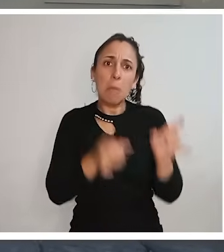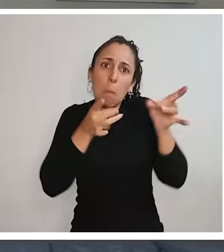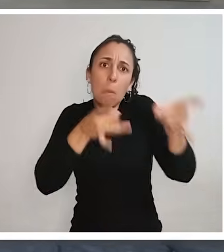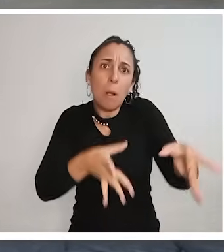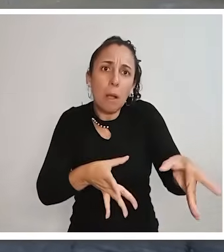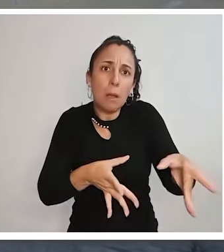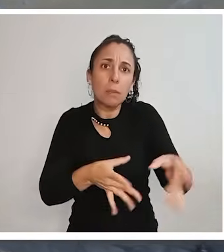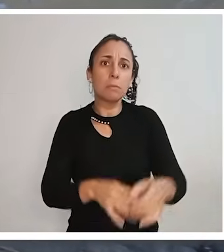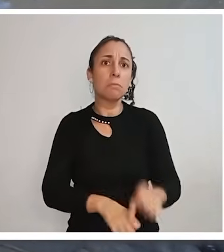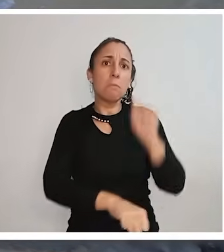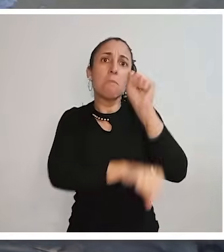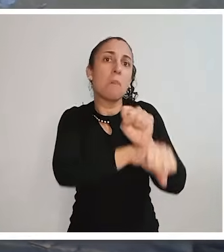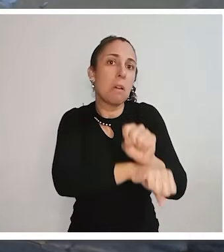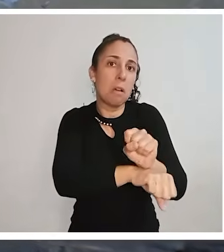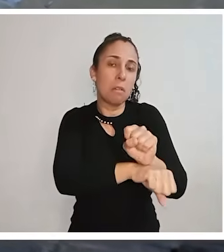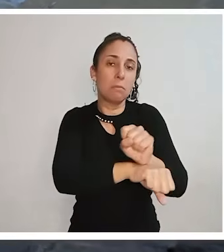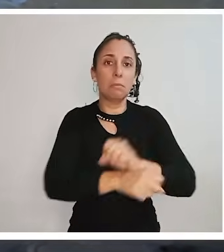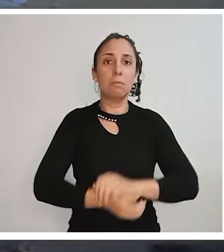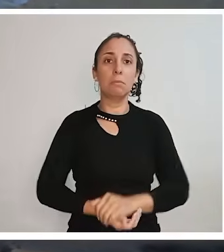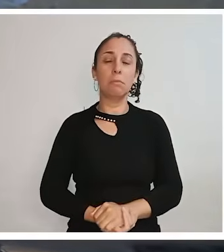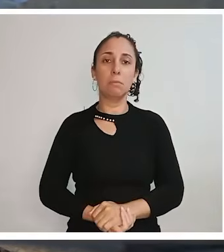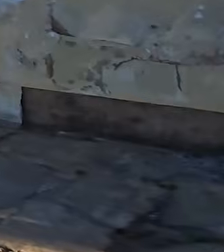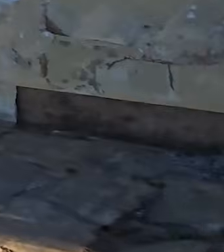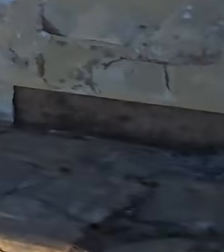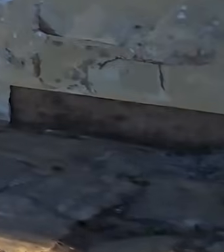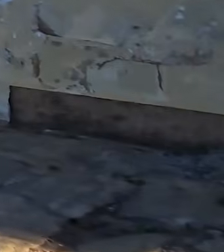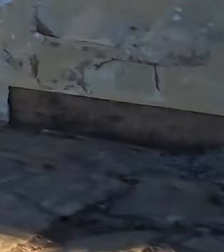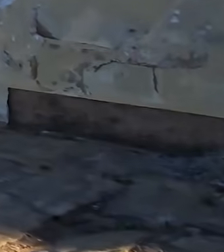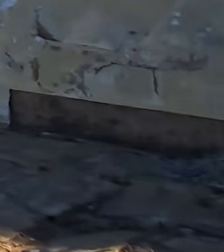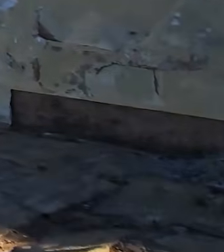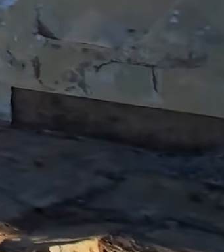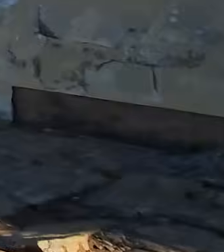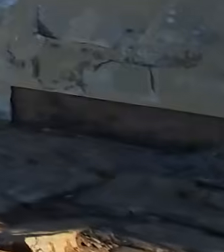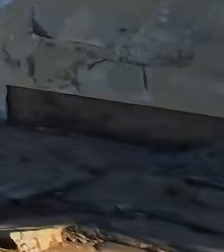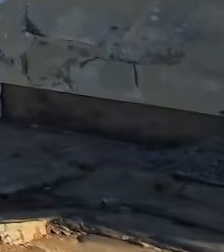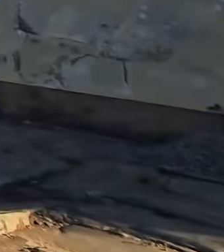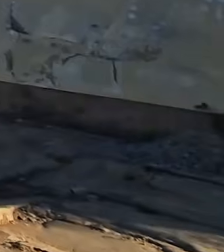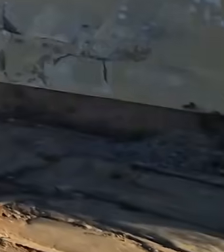Só que ela também está abandonada, ela parou de funcionar.